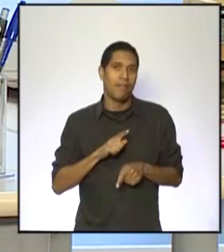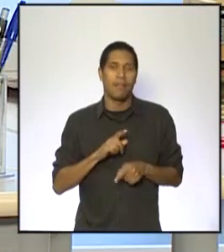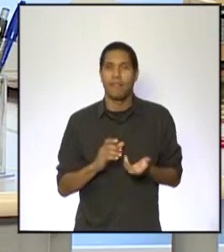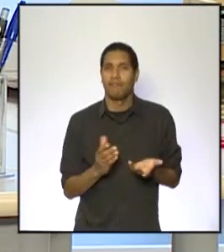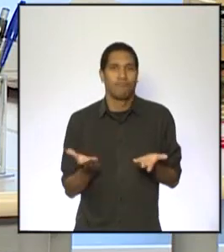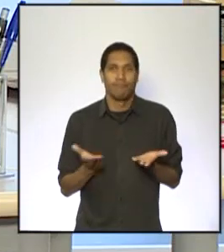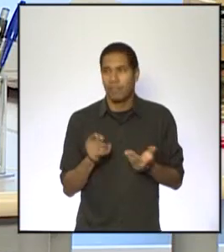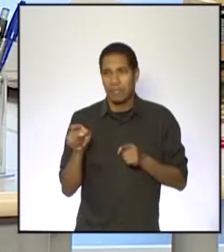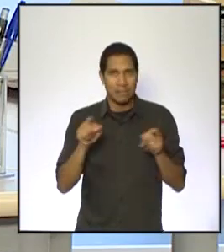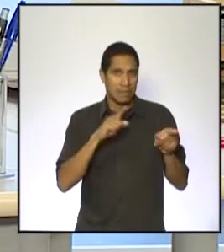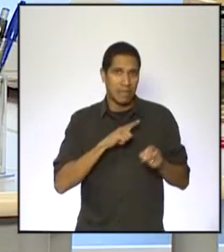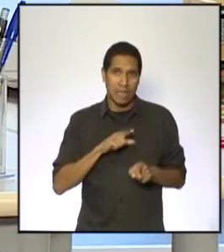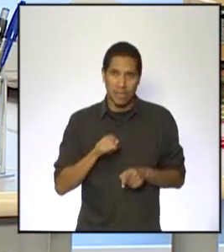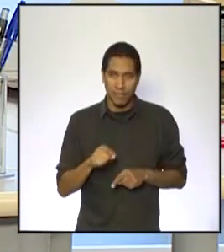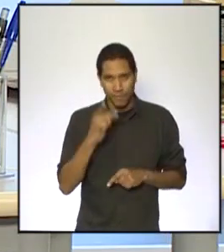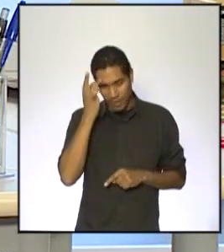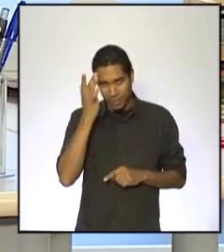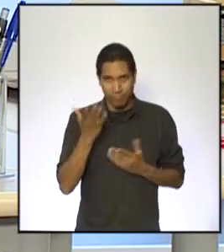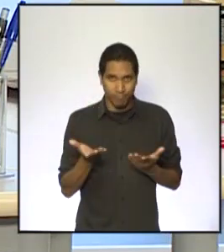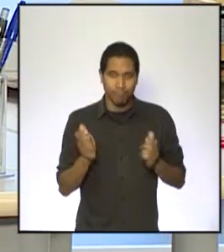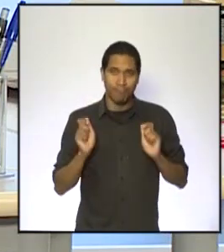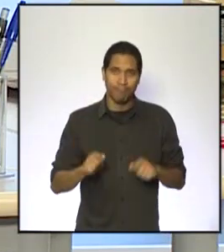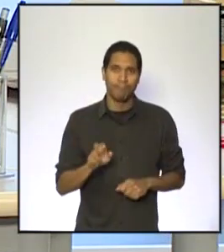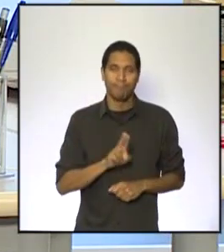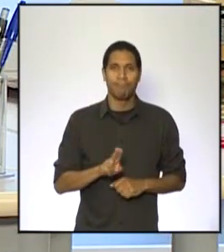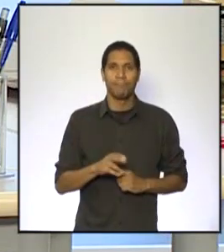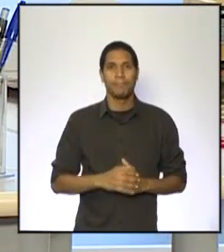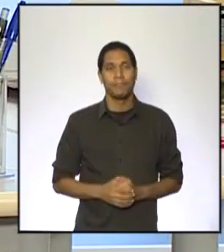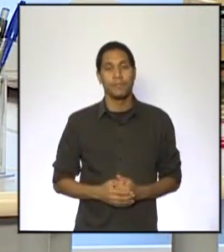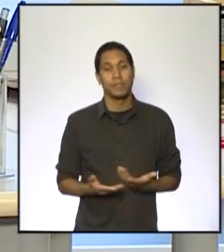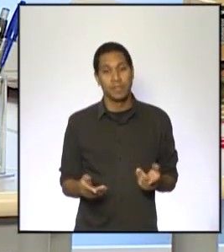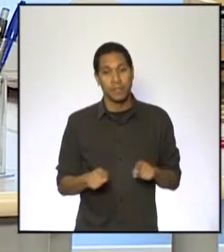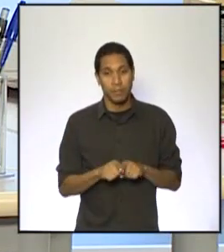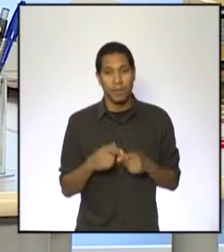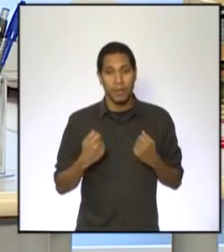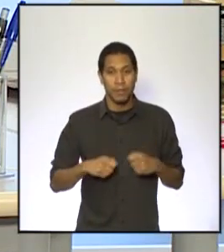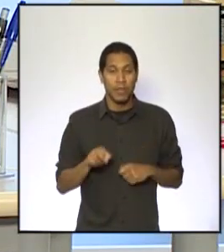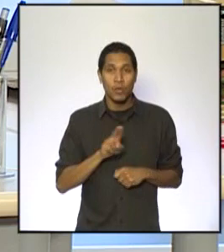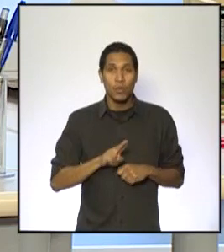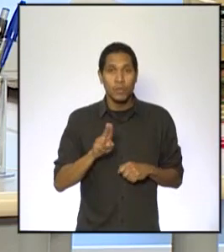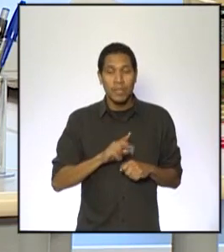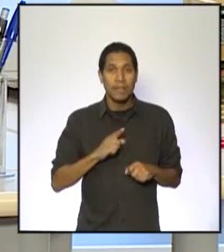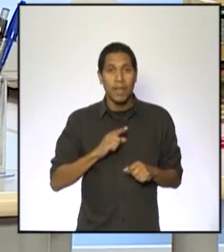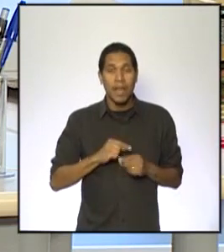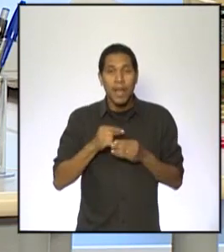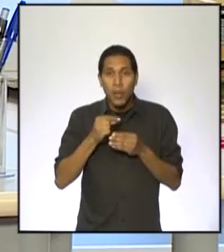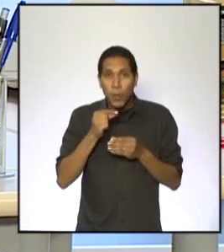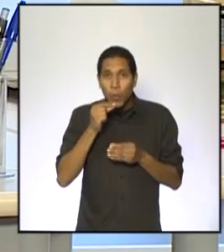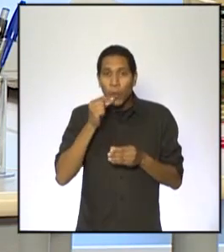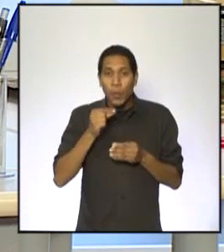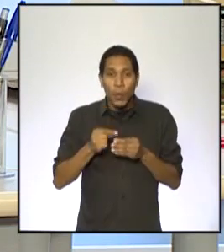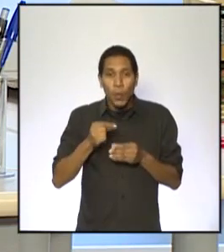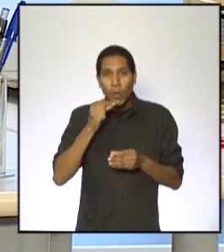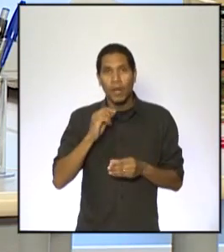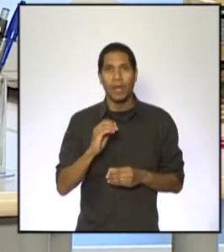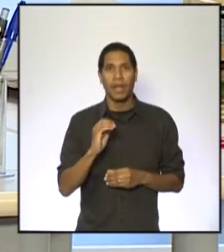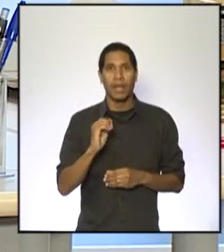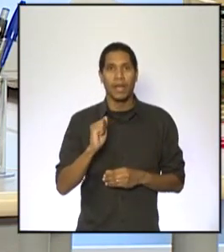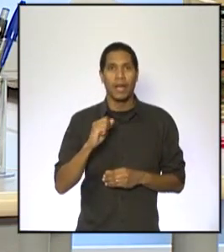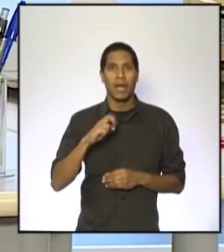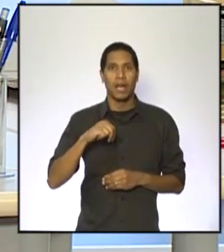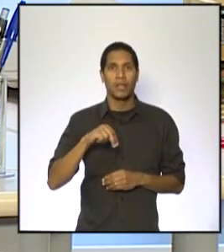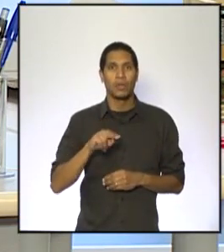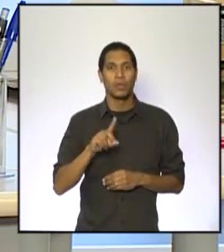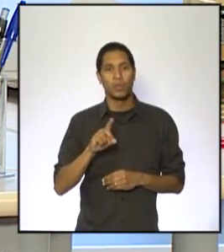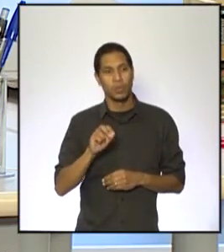realmente tiverem aí. E nós vamos utilizar canudos. No caso, são eles que vão dar essa